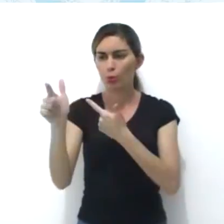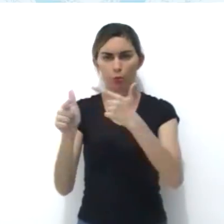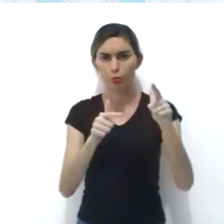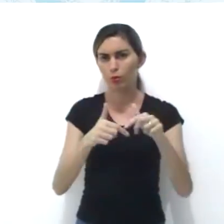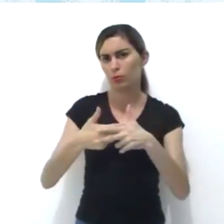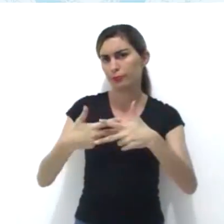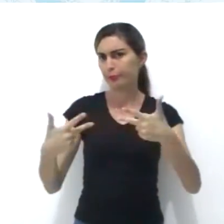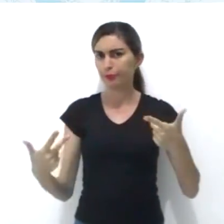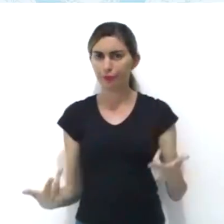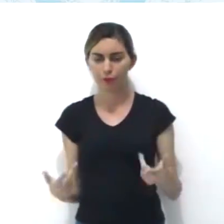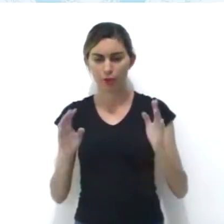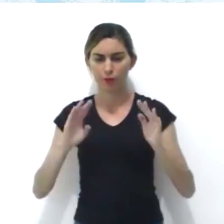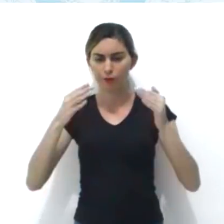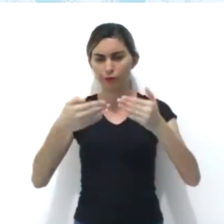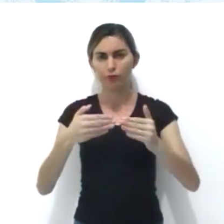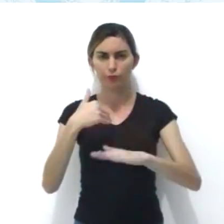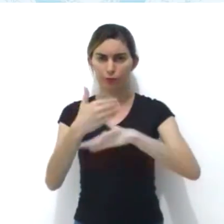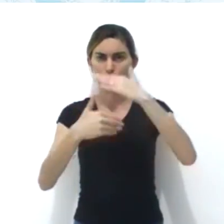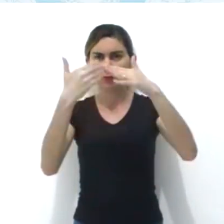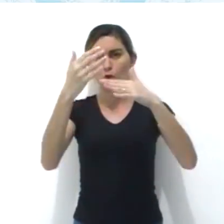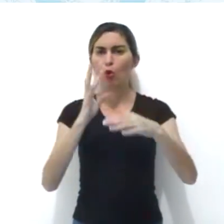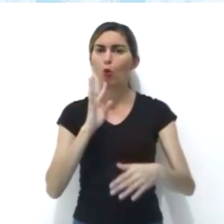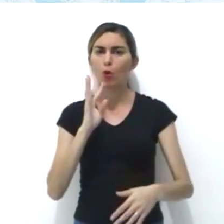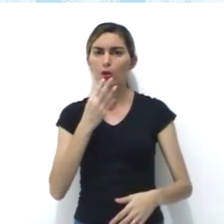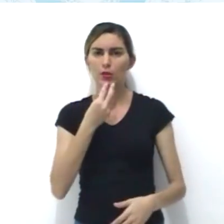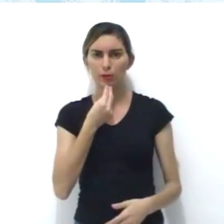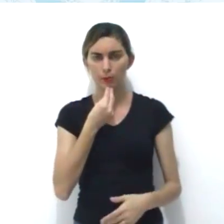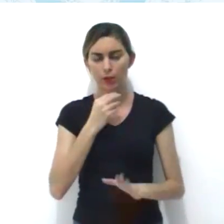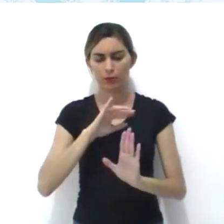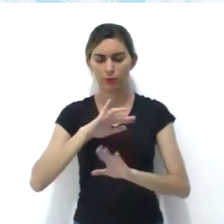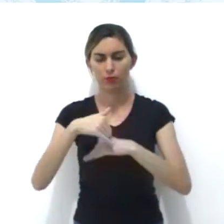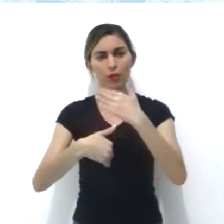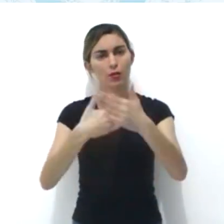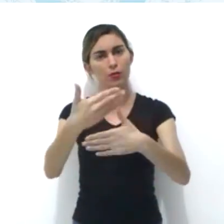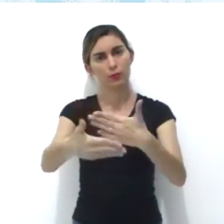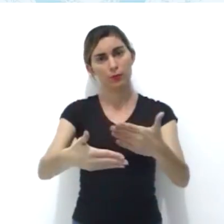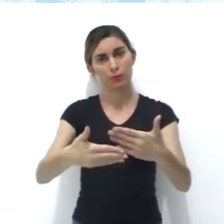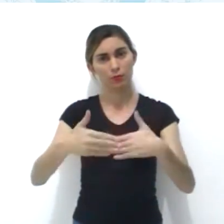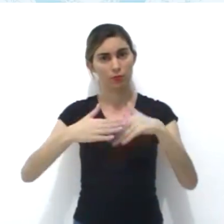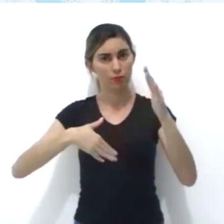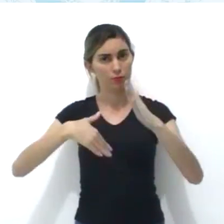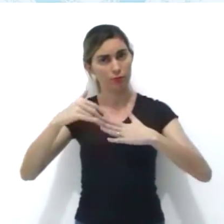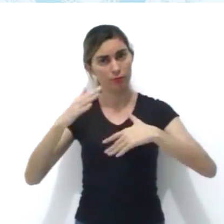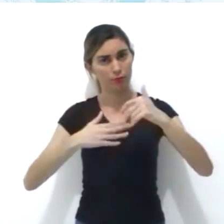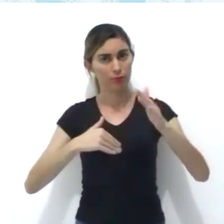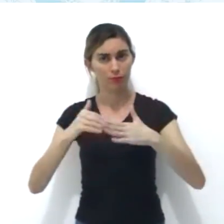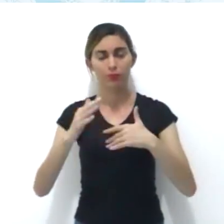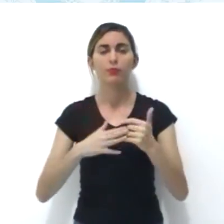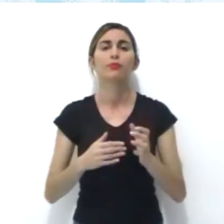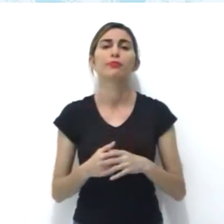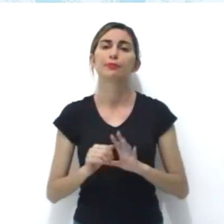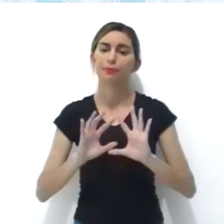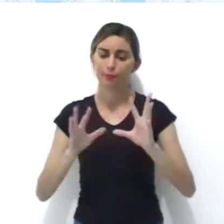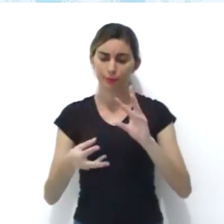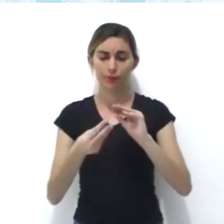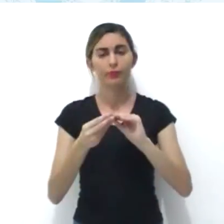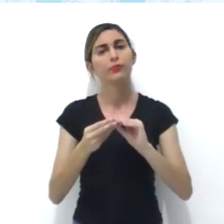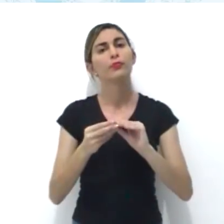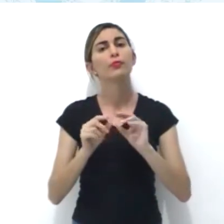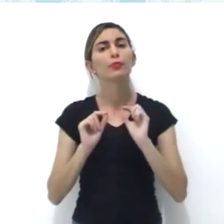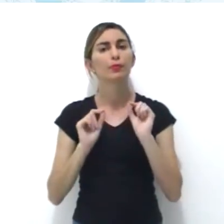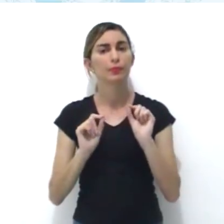entre outras atividades, que visam a ampliação de conhecimento e o desenvolvimento de suas potencialidades.